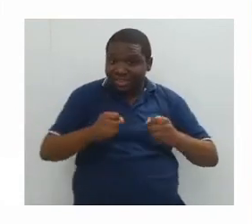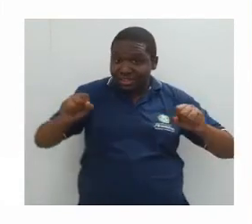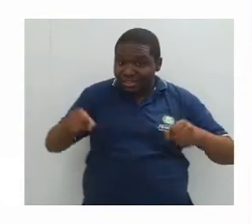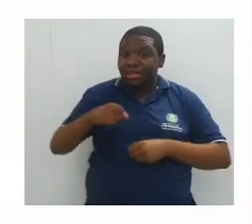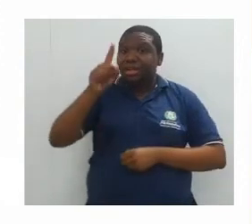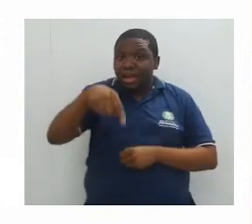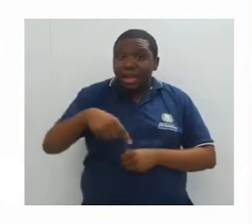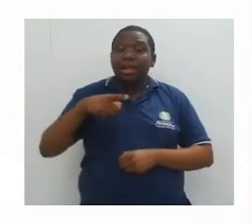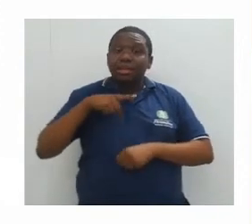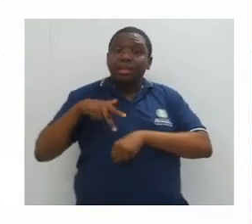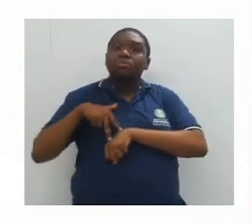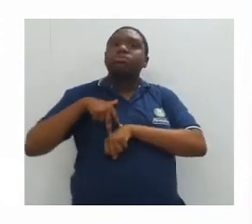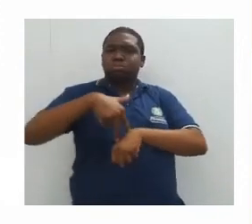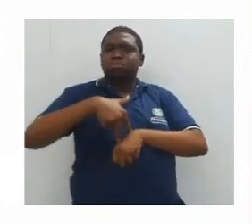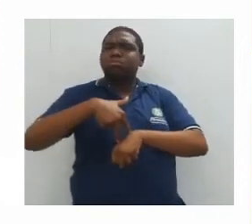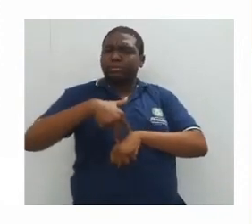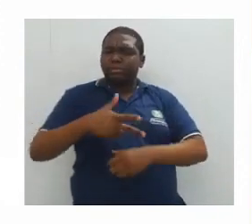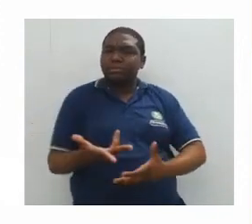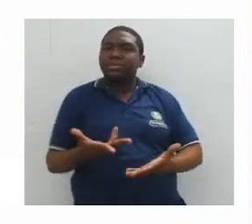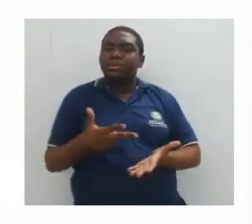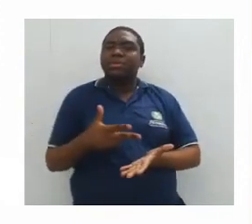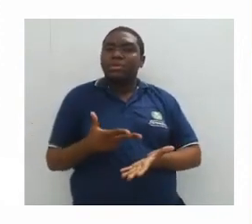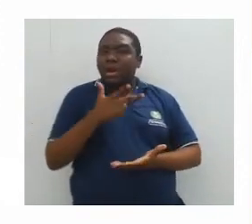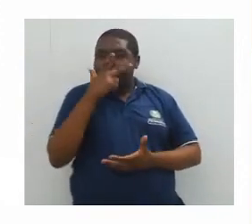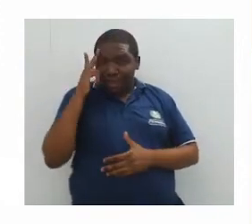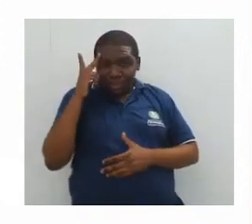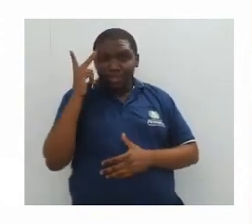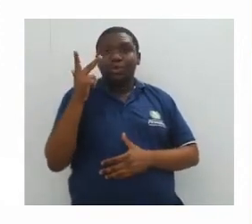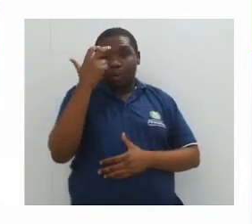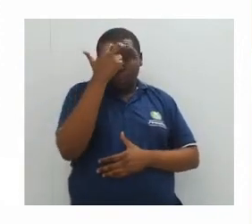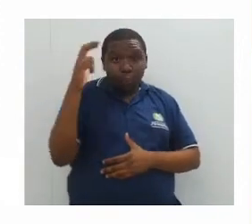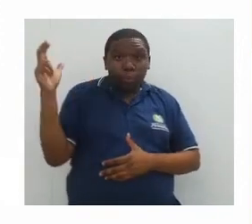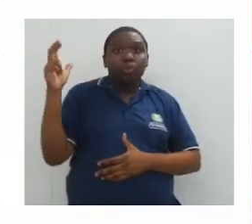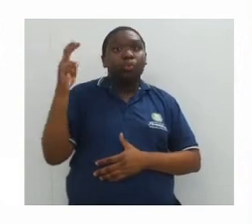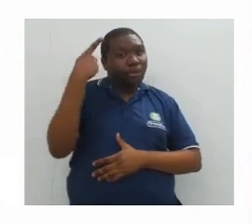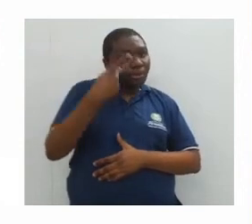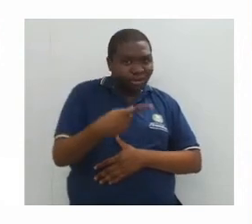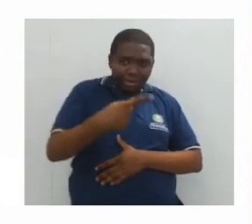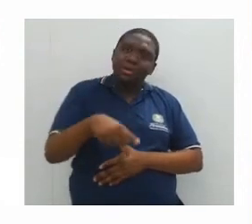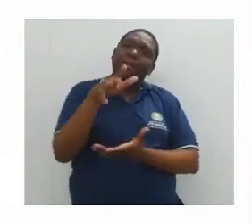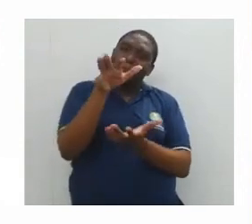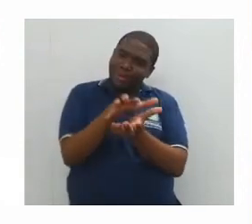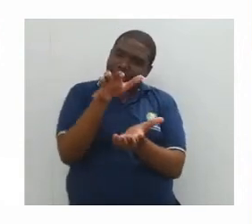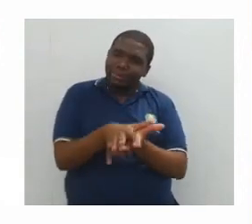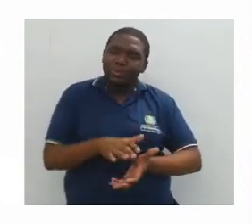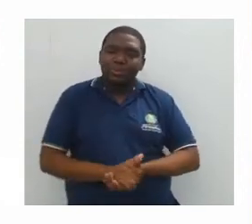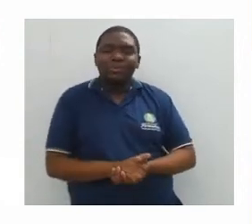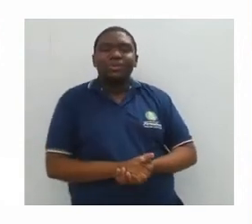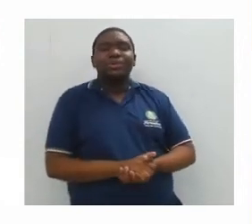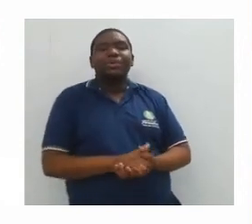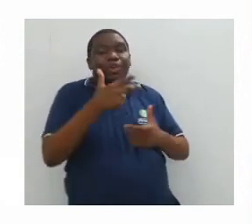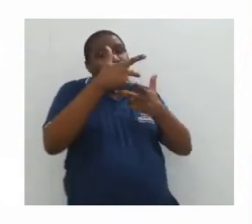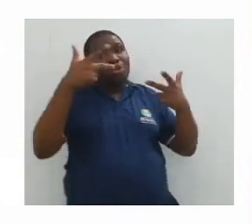de resistência, tá entendendo? E de caracterização da própria cultura pernambucana, gente. E não existe